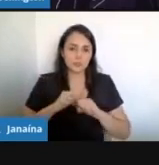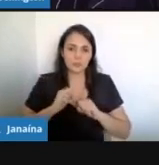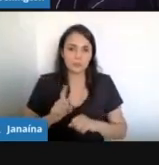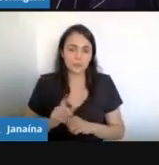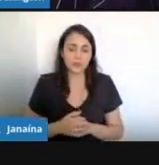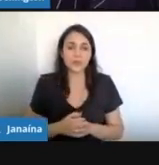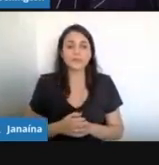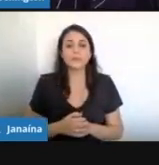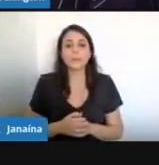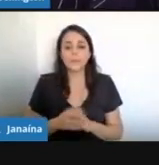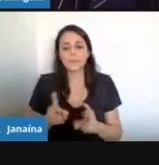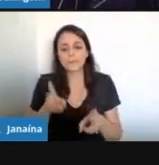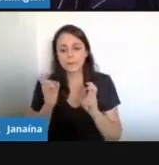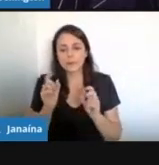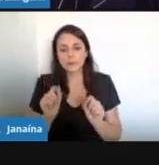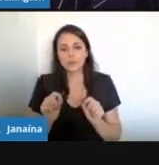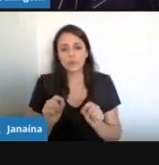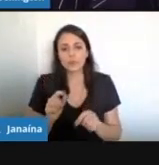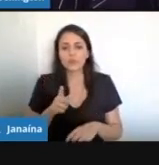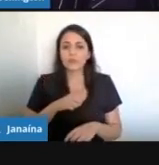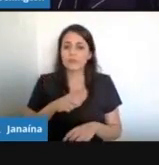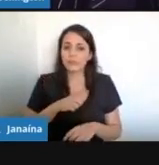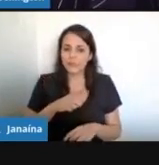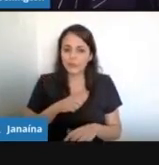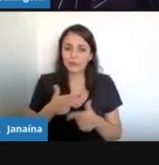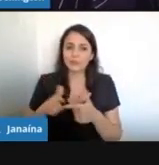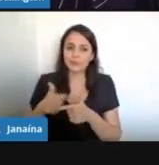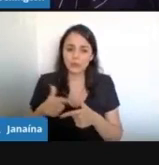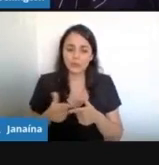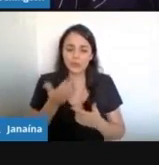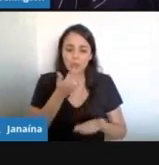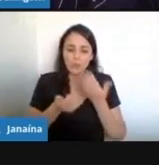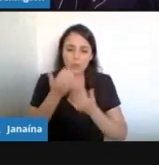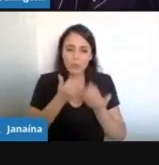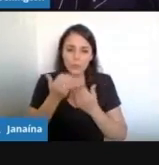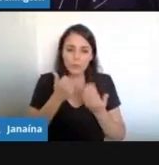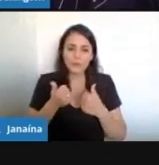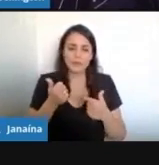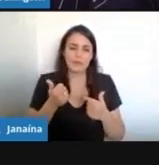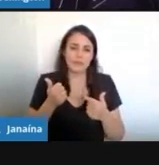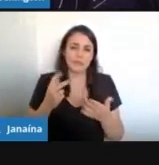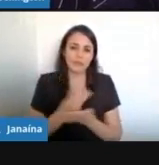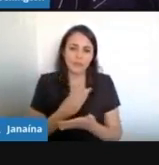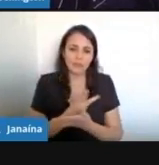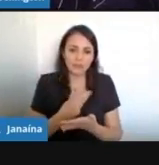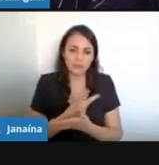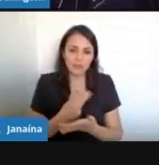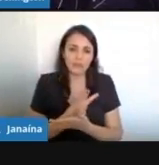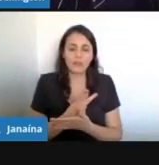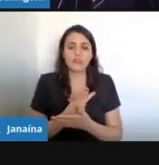que também existe um consumo alimentar também baixo em relação ao consumo